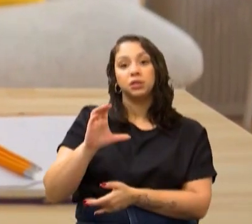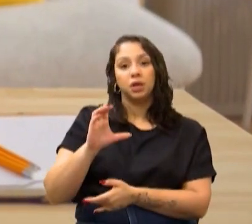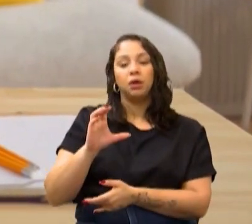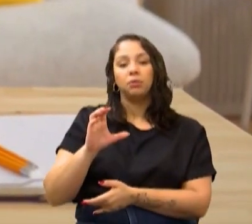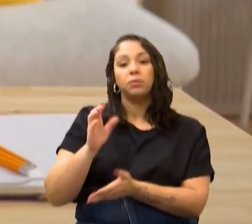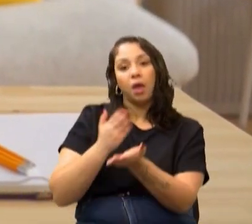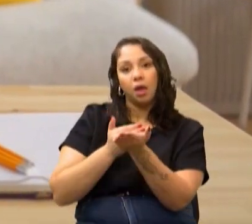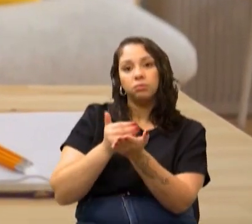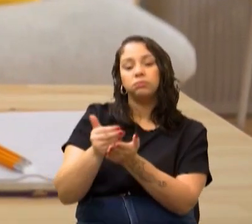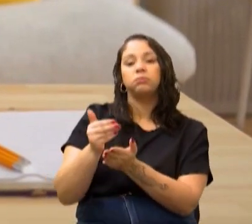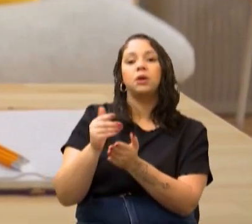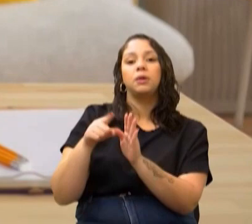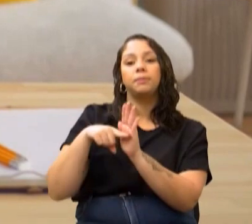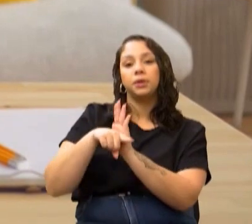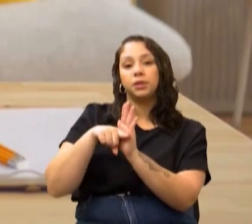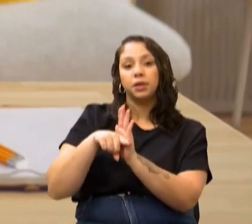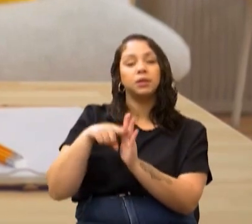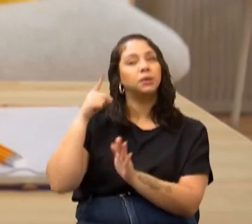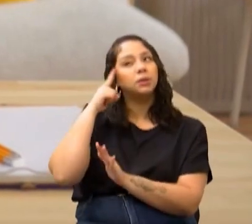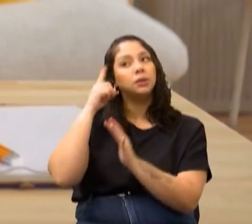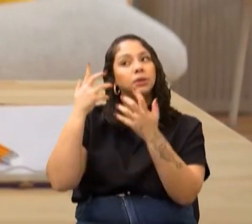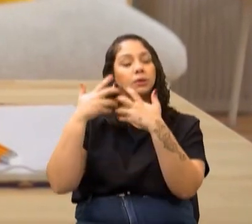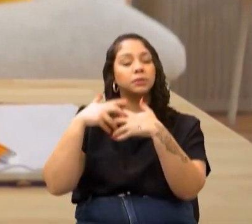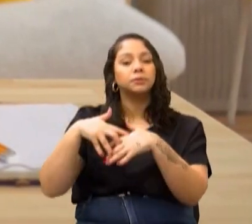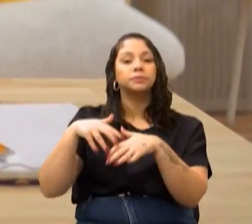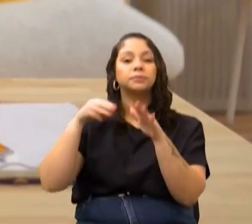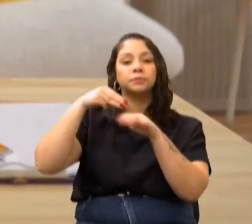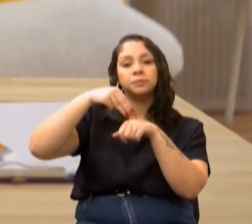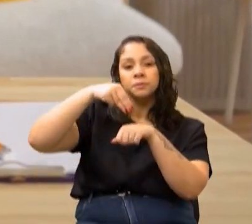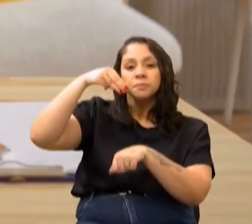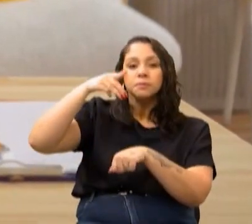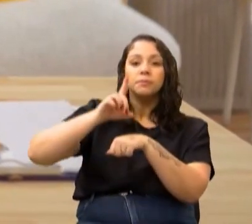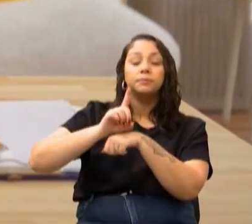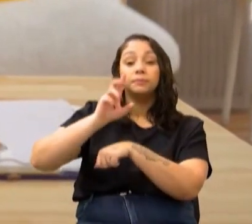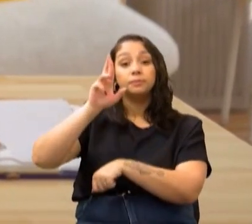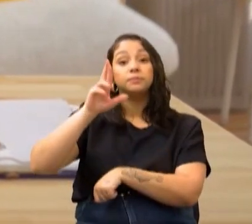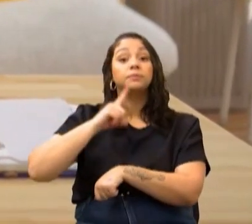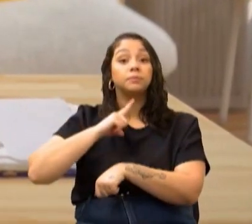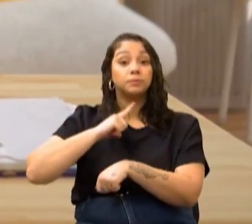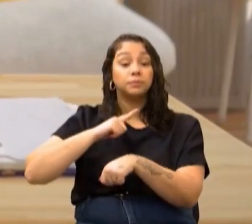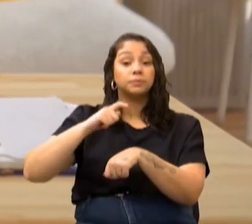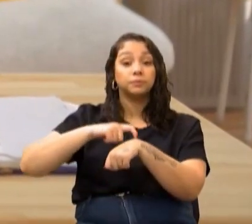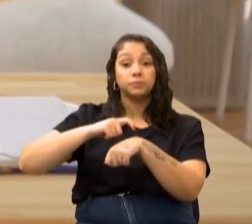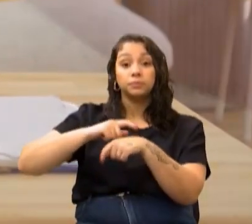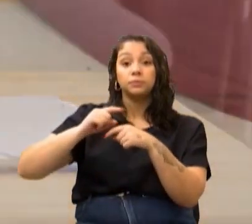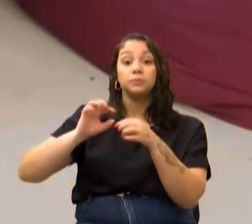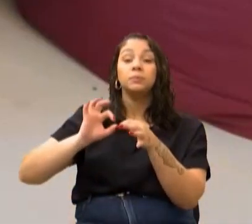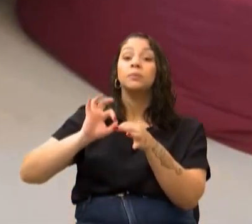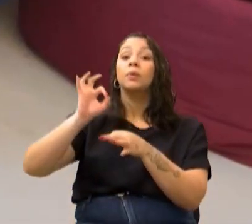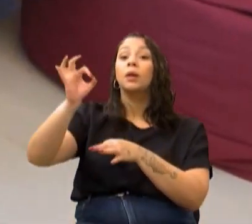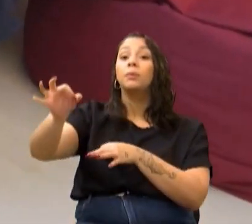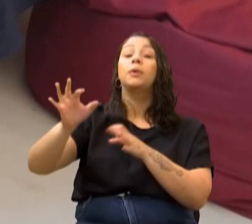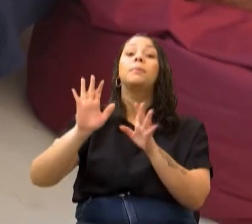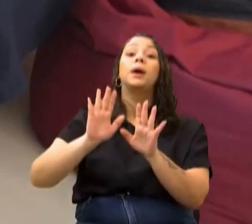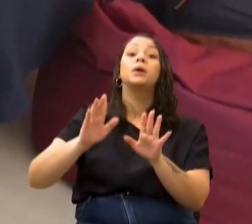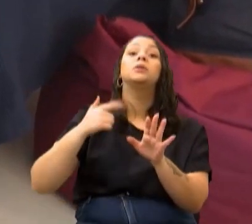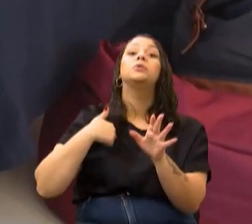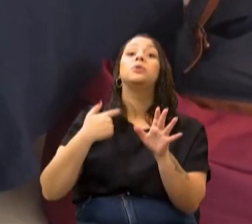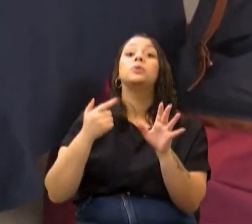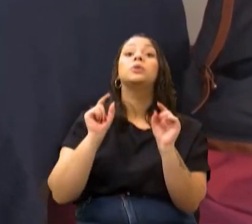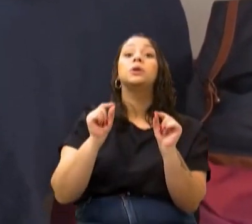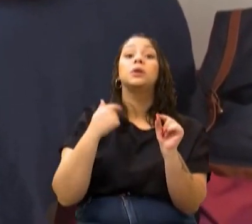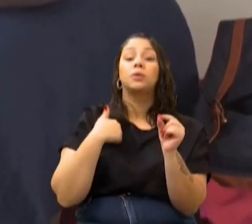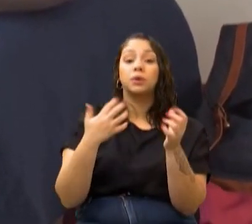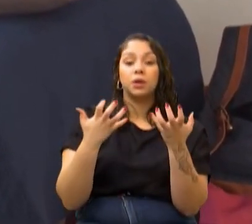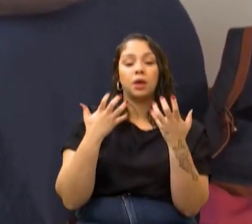iniciação científica, comece a pensar num mestrado, num doutorado, né? Isso leva tempo, mas é importante já ir pensando o que é que eu